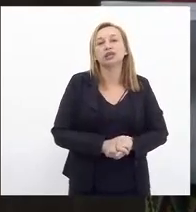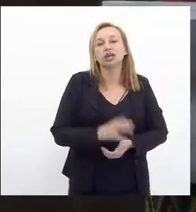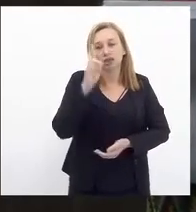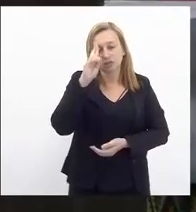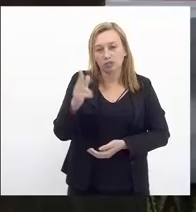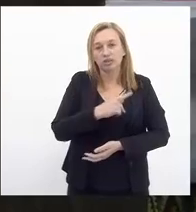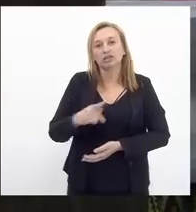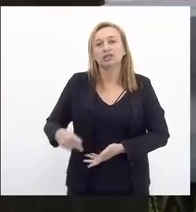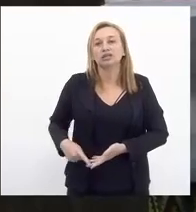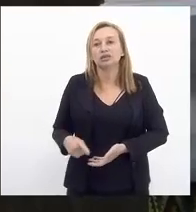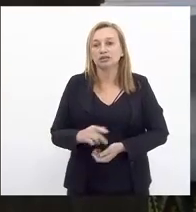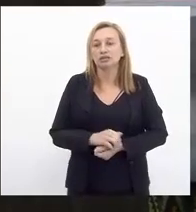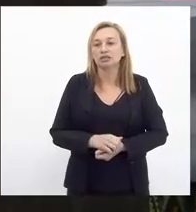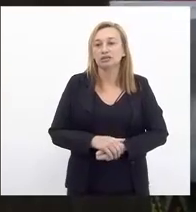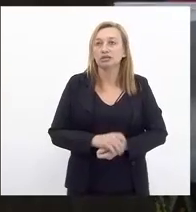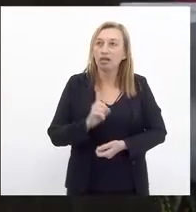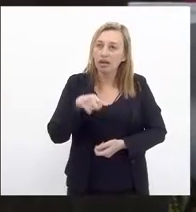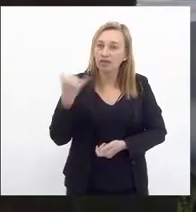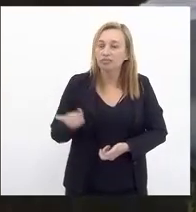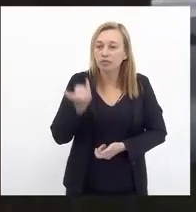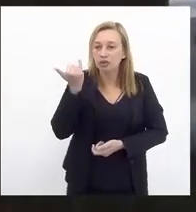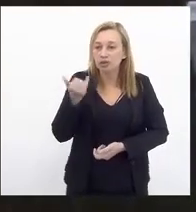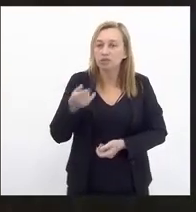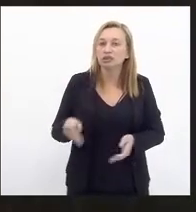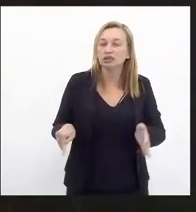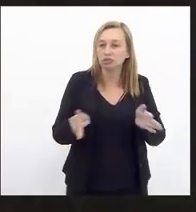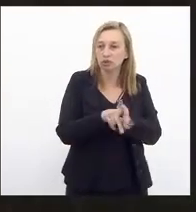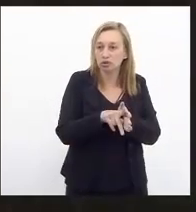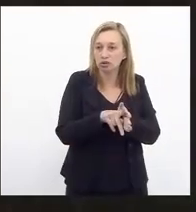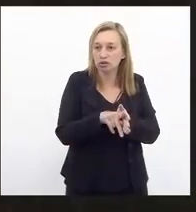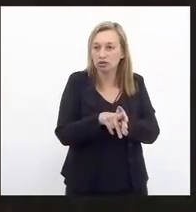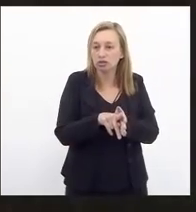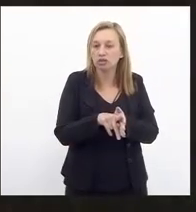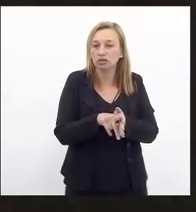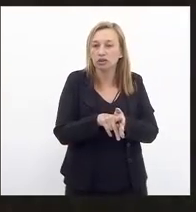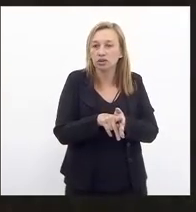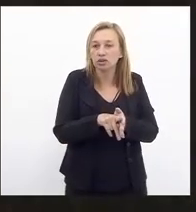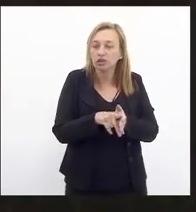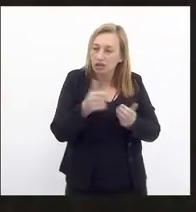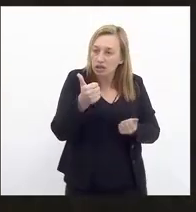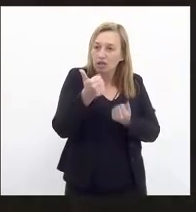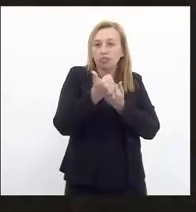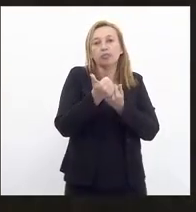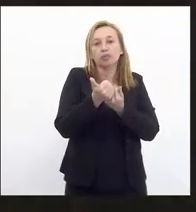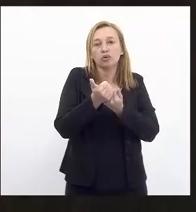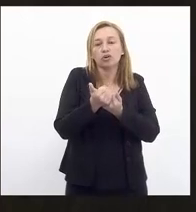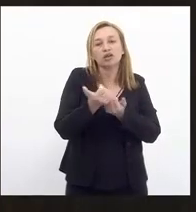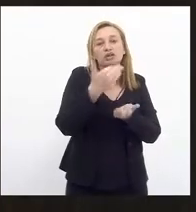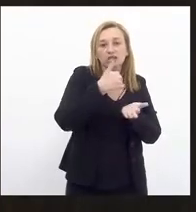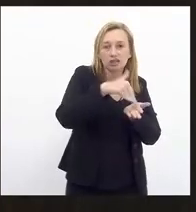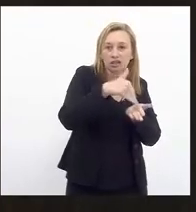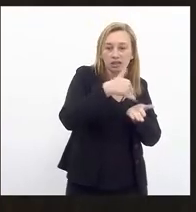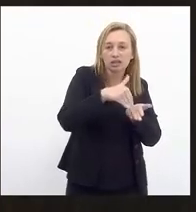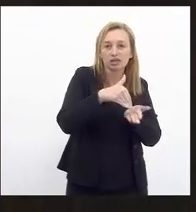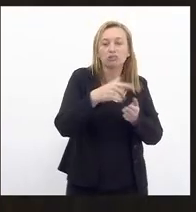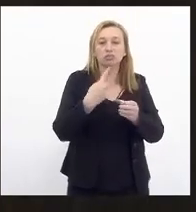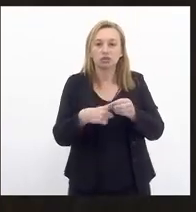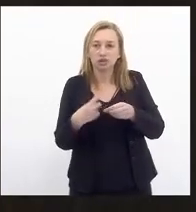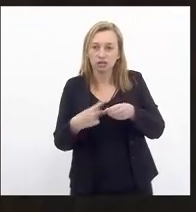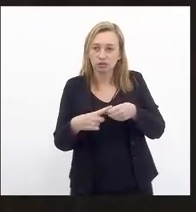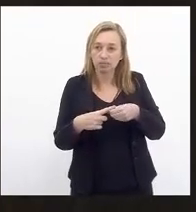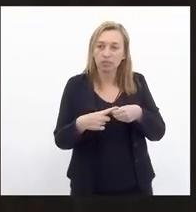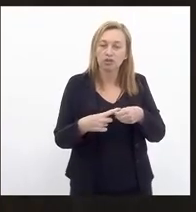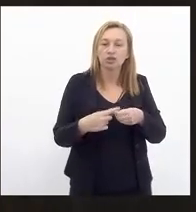isso senhor presidente é muito importante esse projeto da concessão desse apoio a secretaria municipal